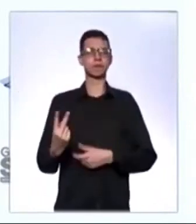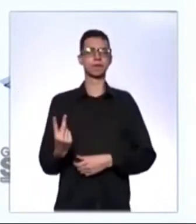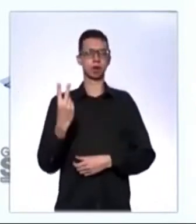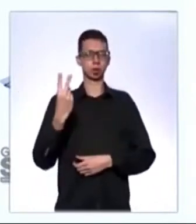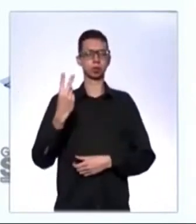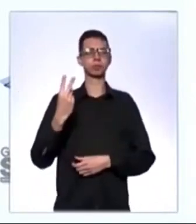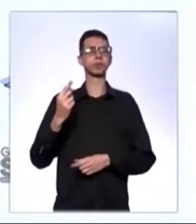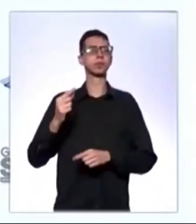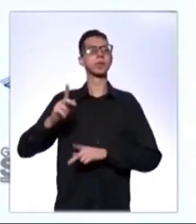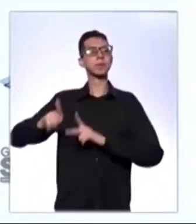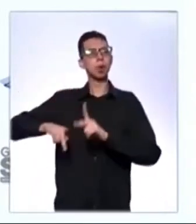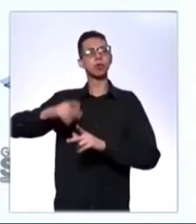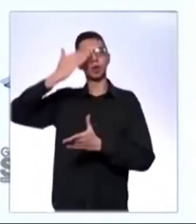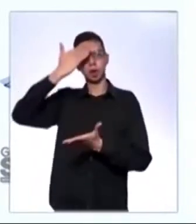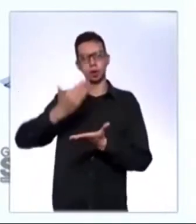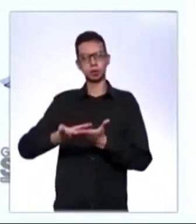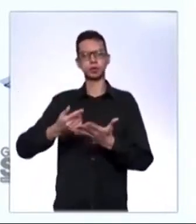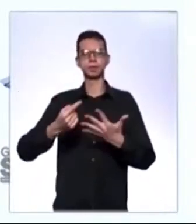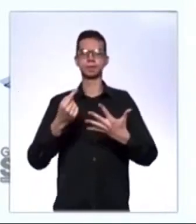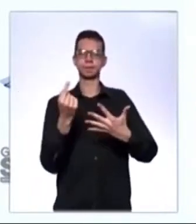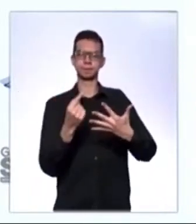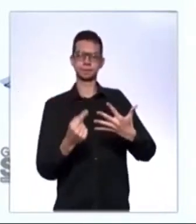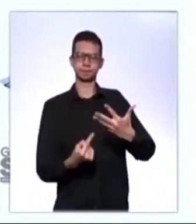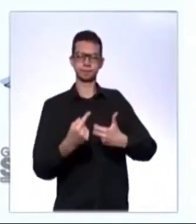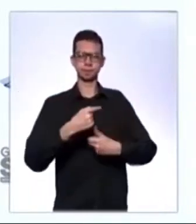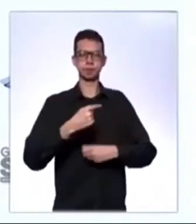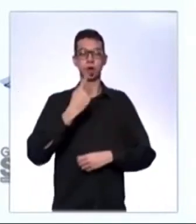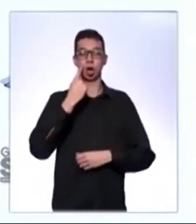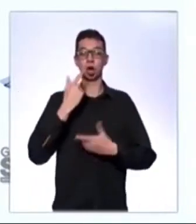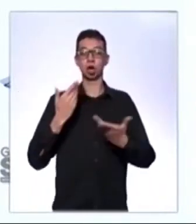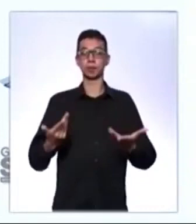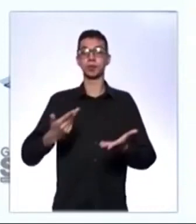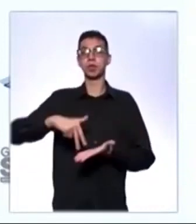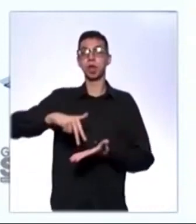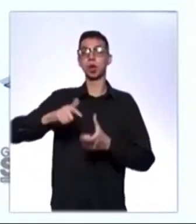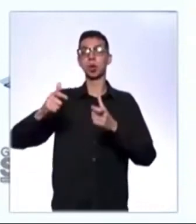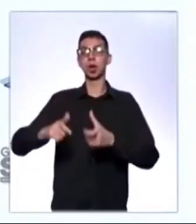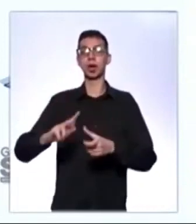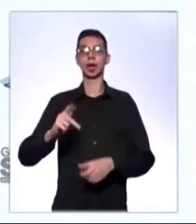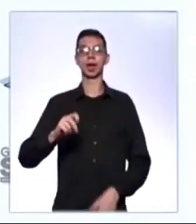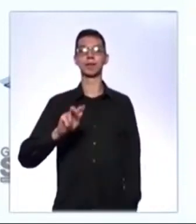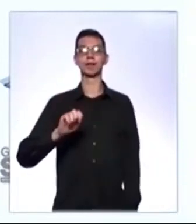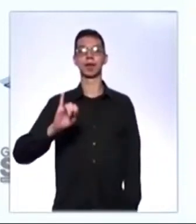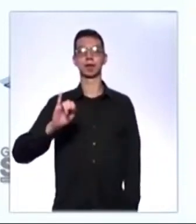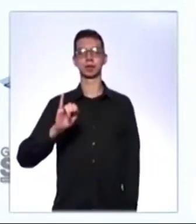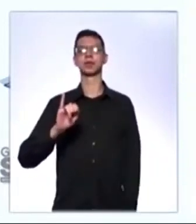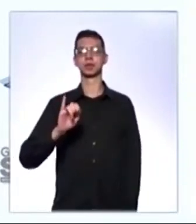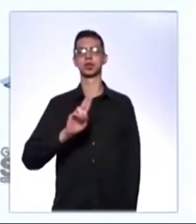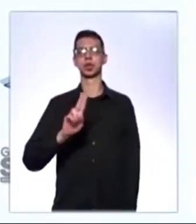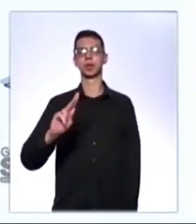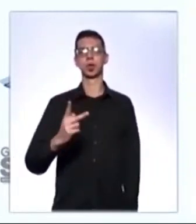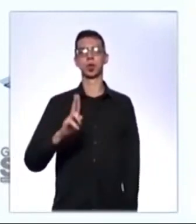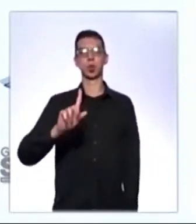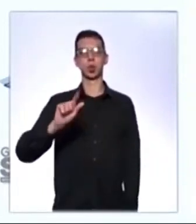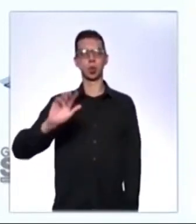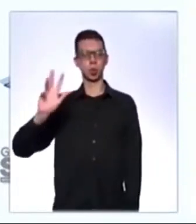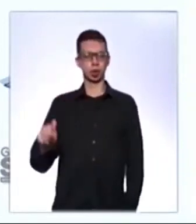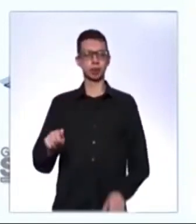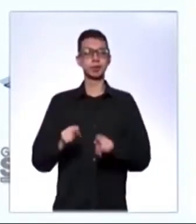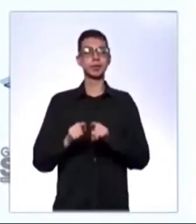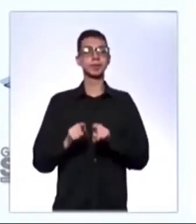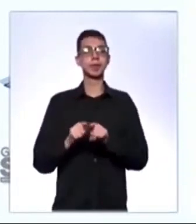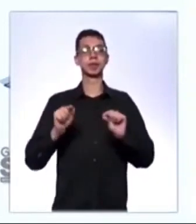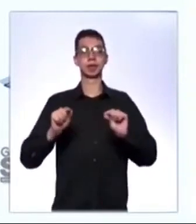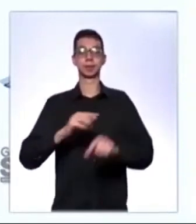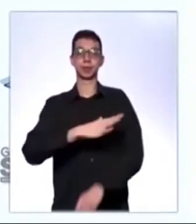exemplos aí, as dançarinas lá no Havaí, do Hula, bem, e os integrantes de uma roda de candomblé, do Brasil.